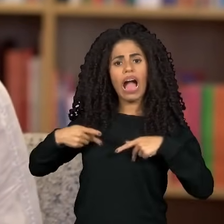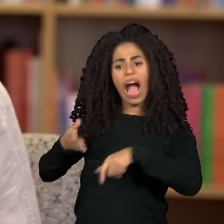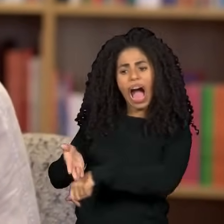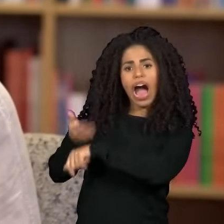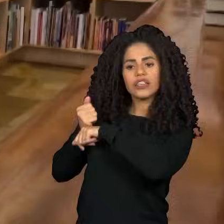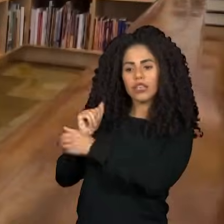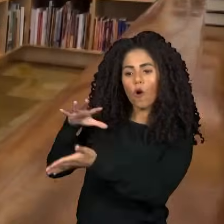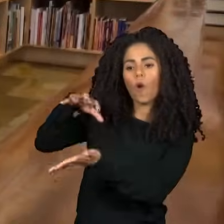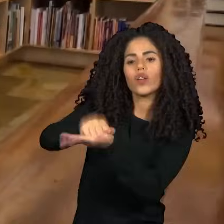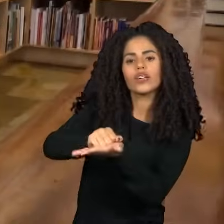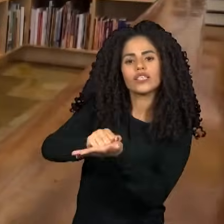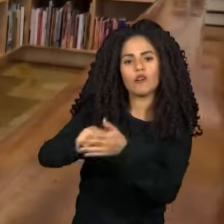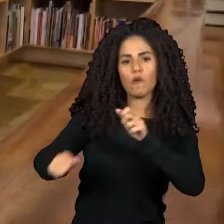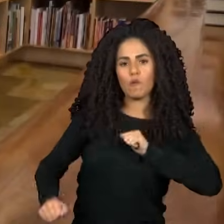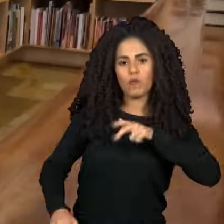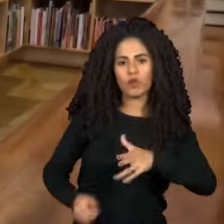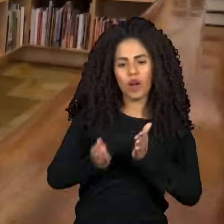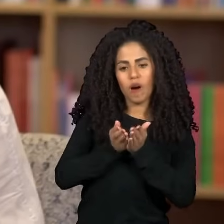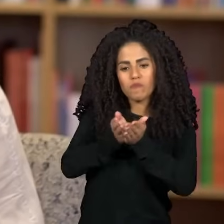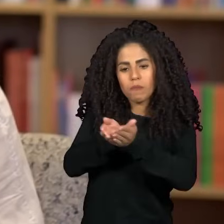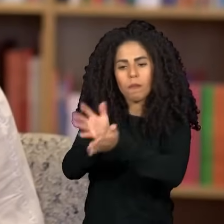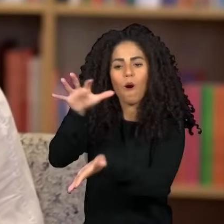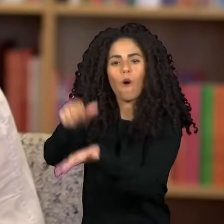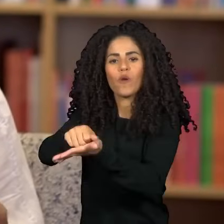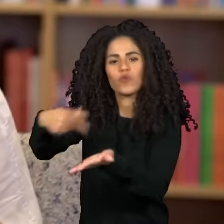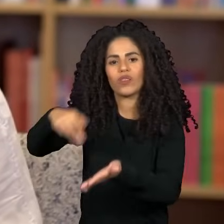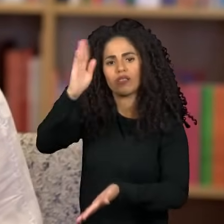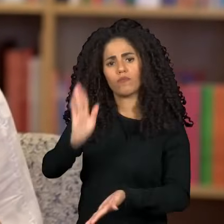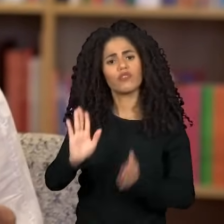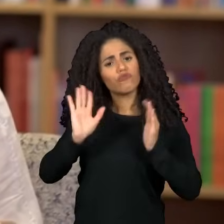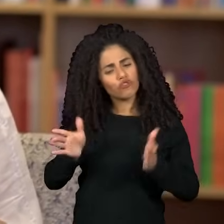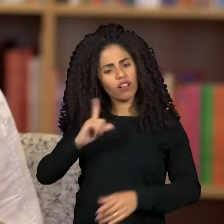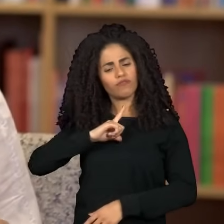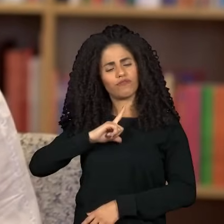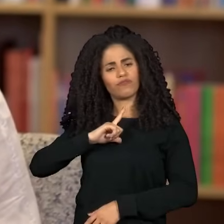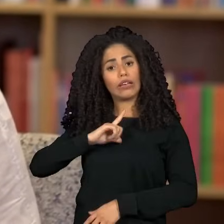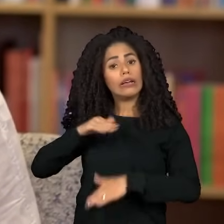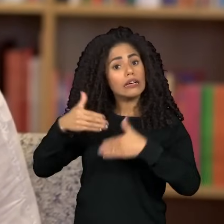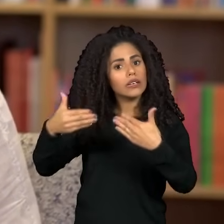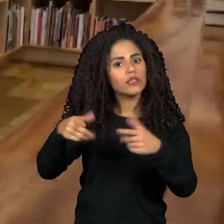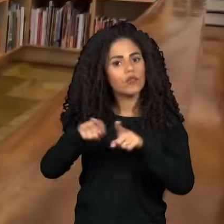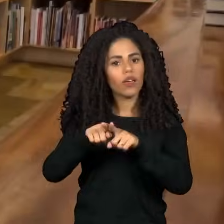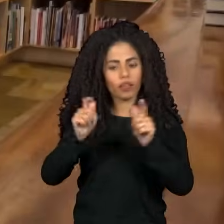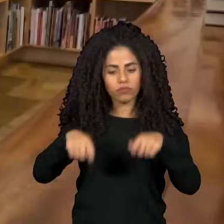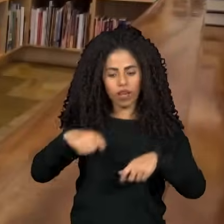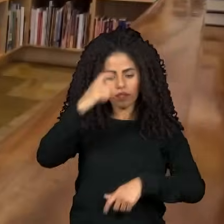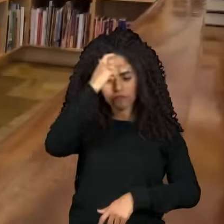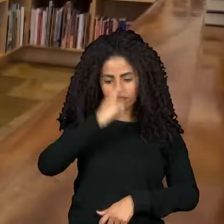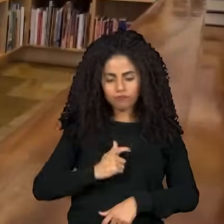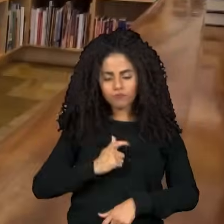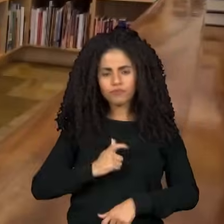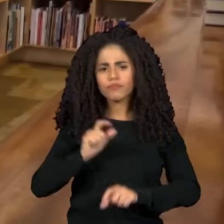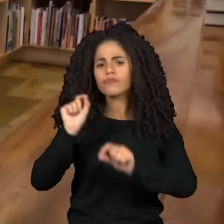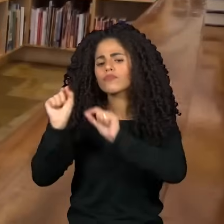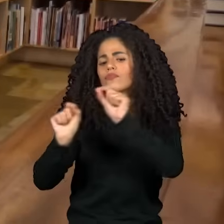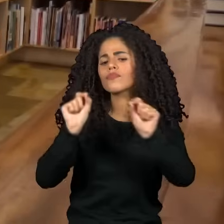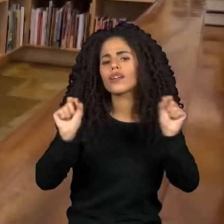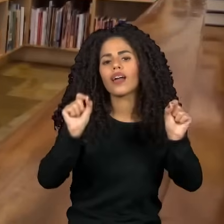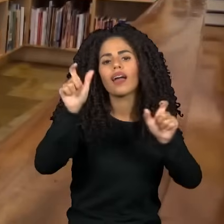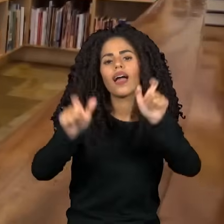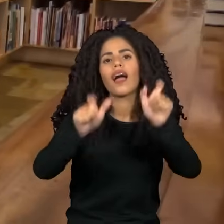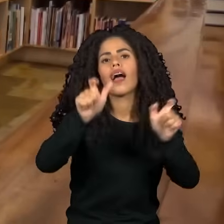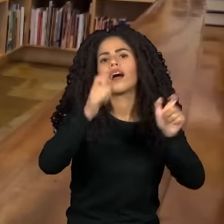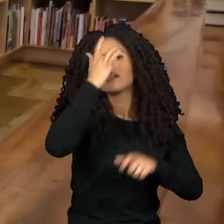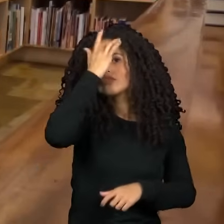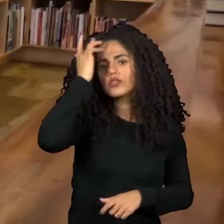da colonização. Mas a gente não está falando só sobre o amor, a gente está falando sobre a possibilidade de ser gente. E quem não nos